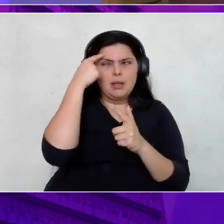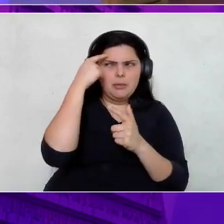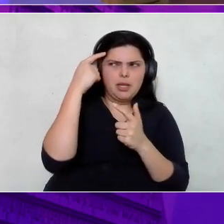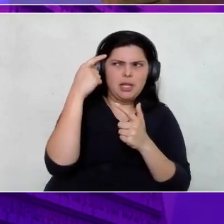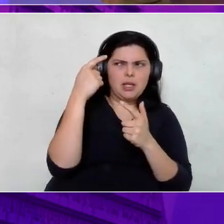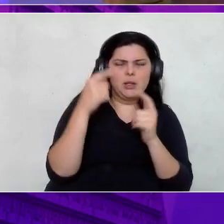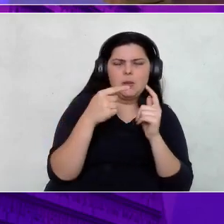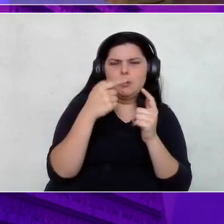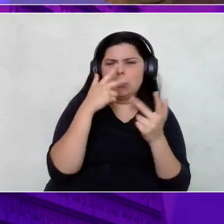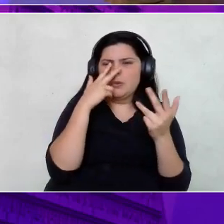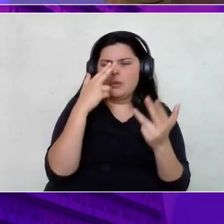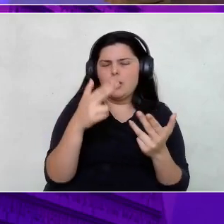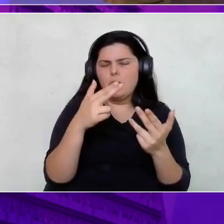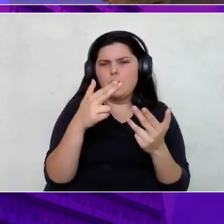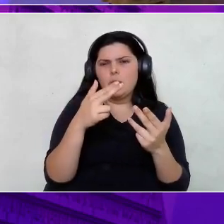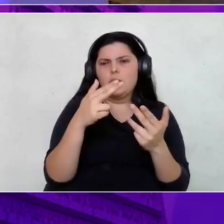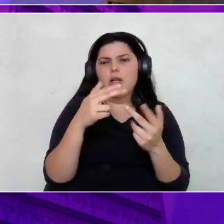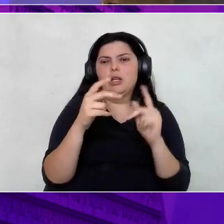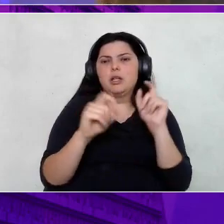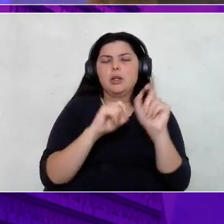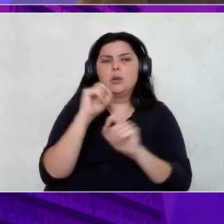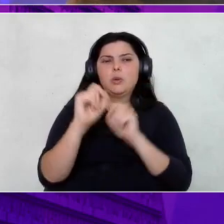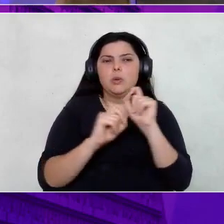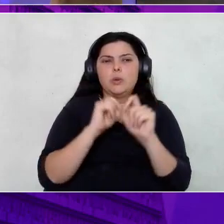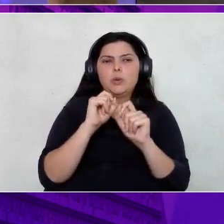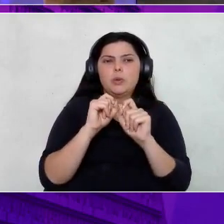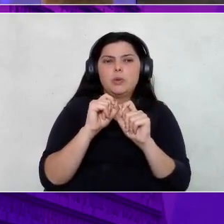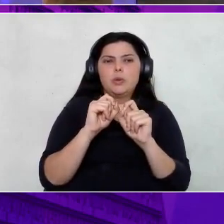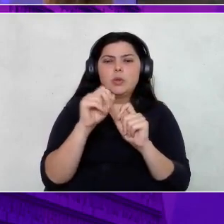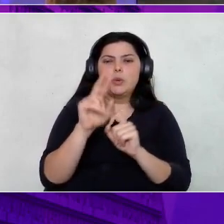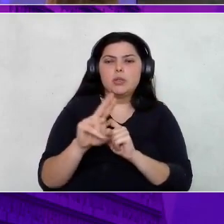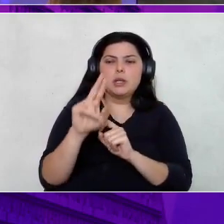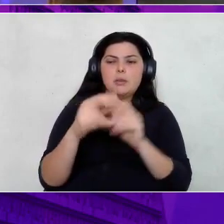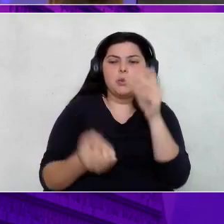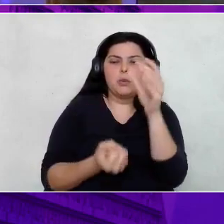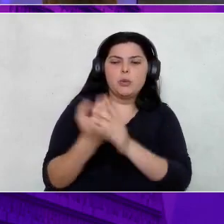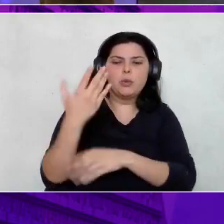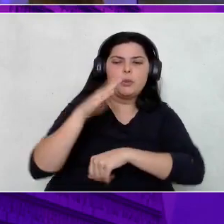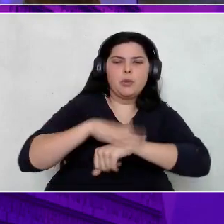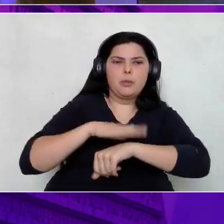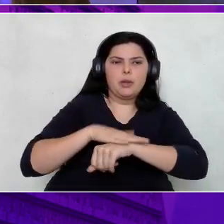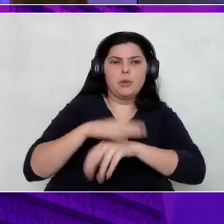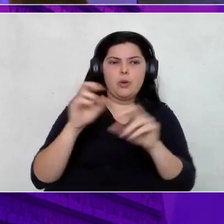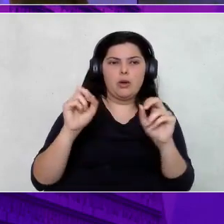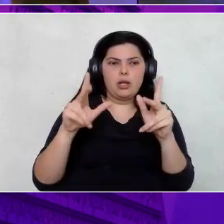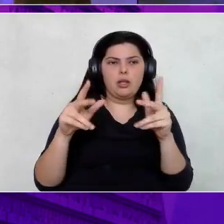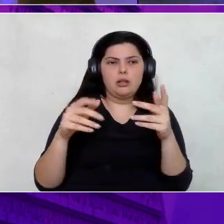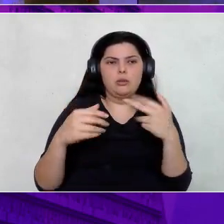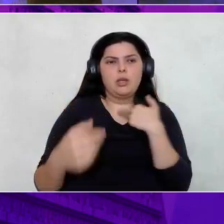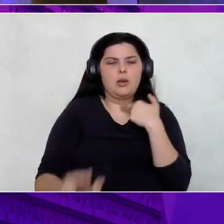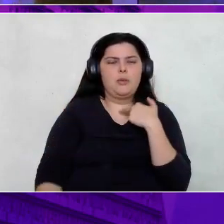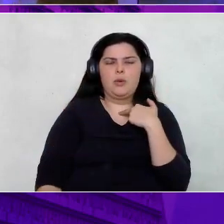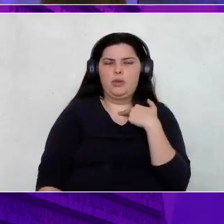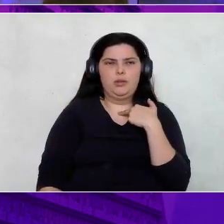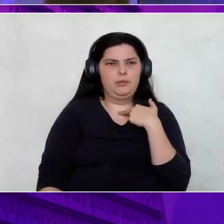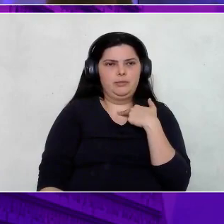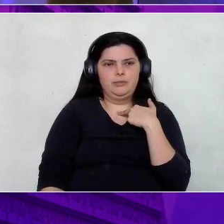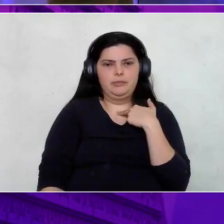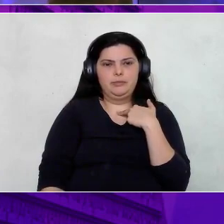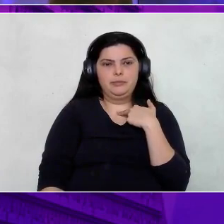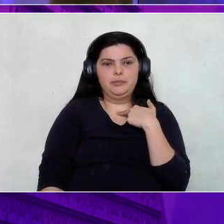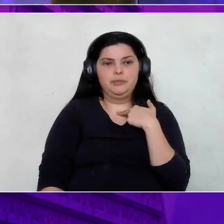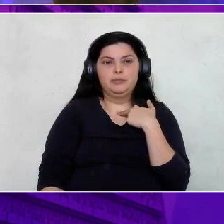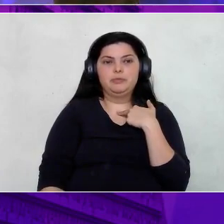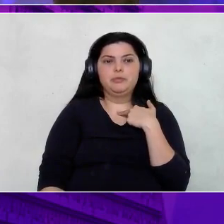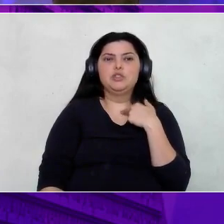pensamento que usamos quando os criamos, certo? Então, a gente não pode, né, tudo de novo, né?